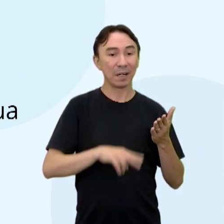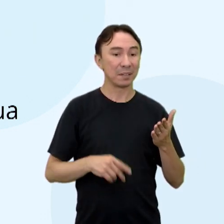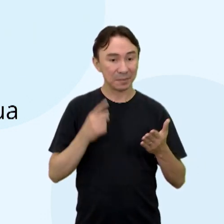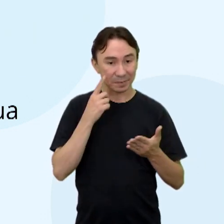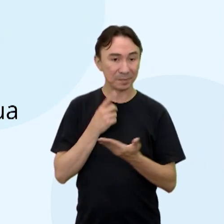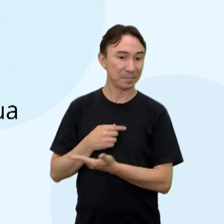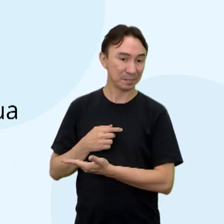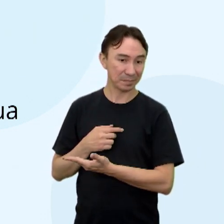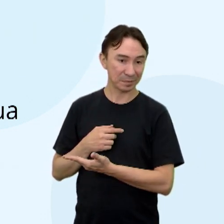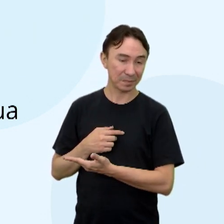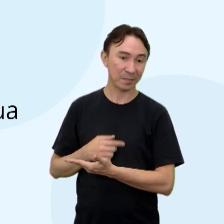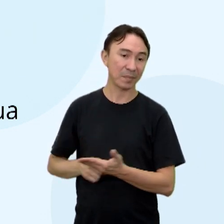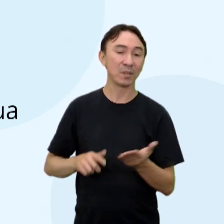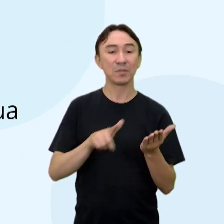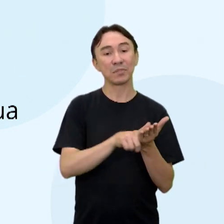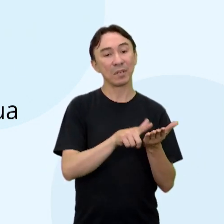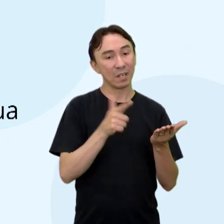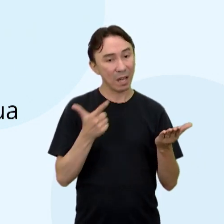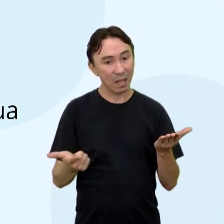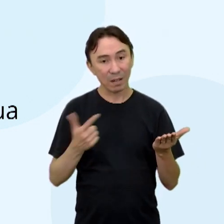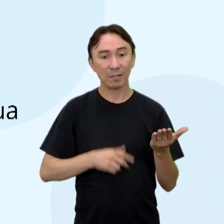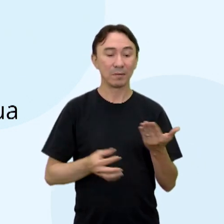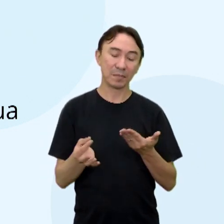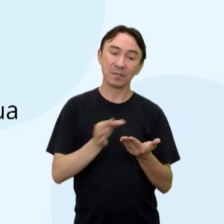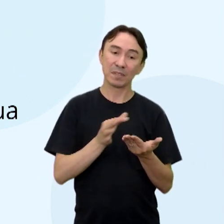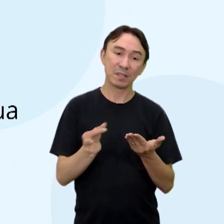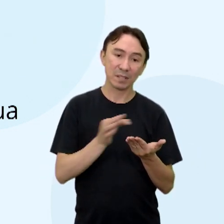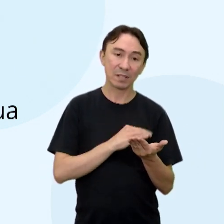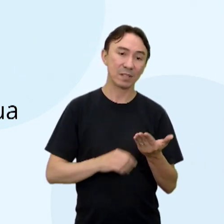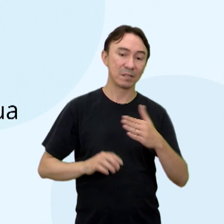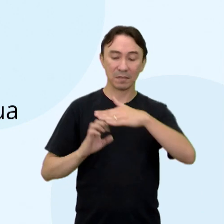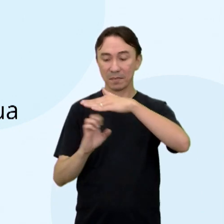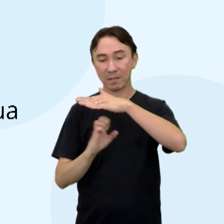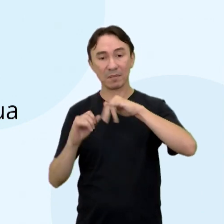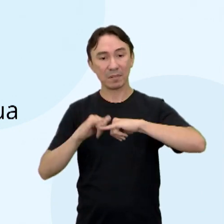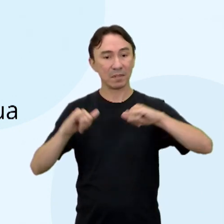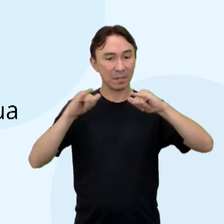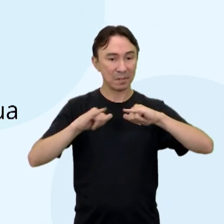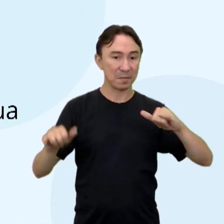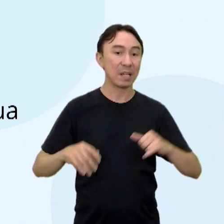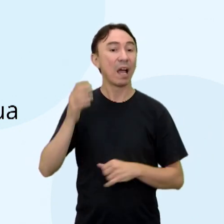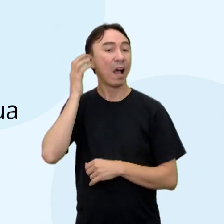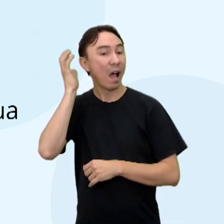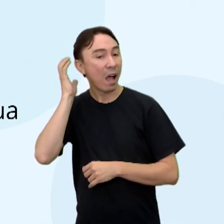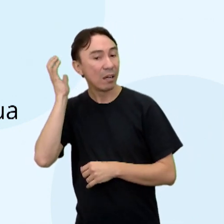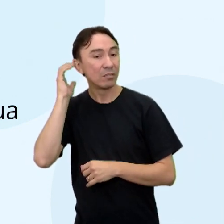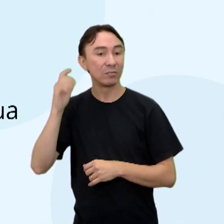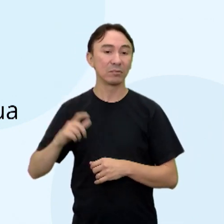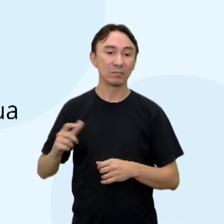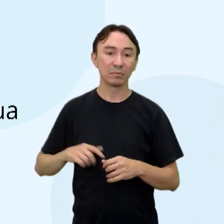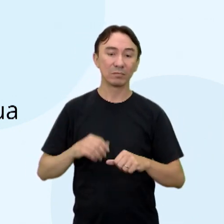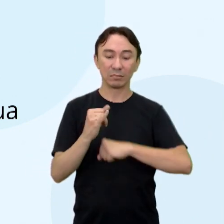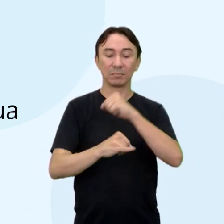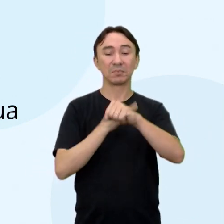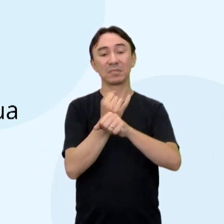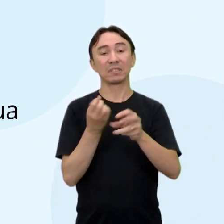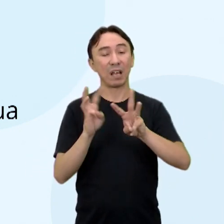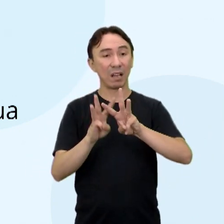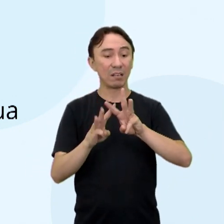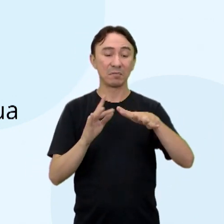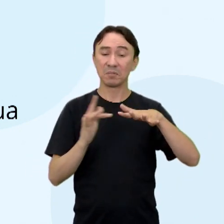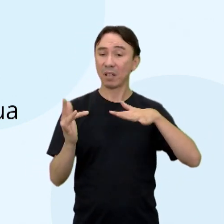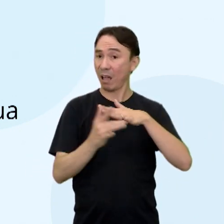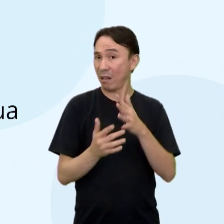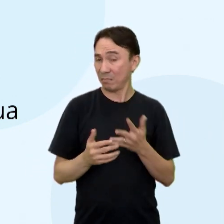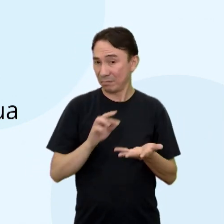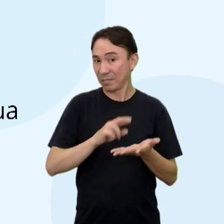beleza? Jornais, revistas, agências, emissoras, sites, redes sociais. Todo esse material deve ser investigado em língua... Ah,